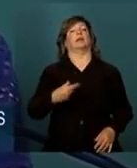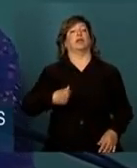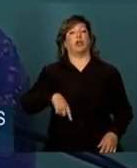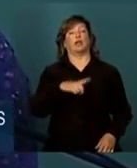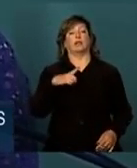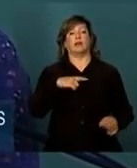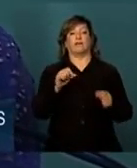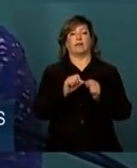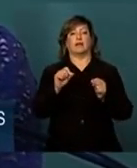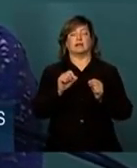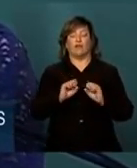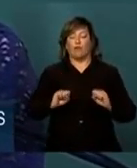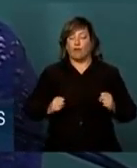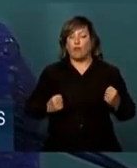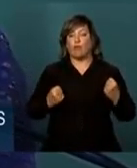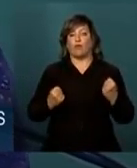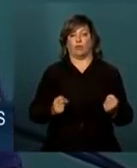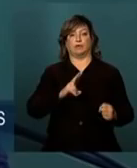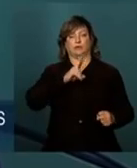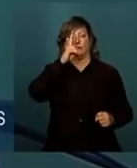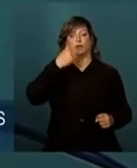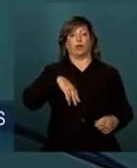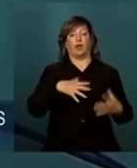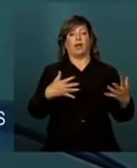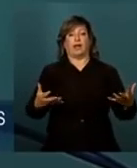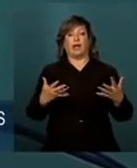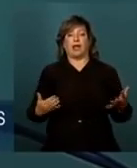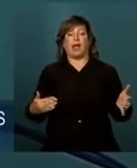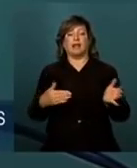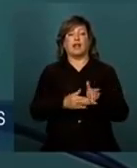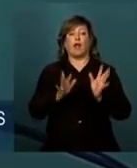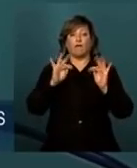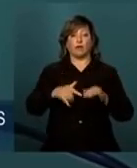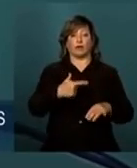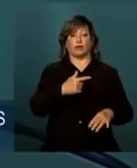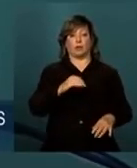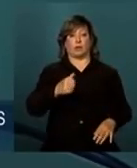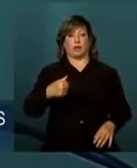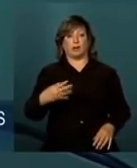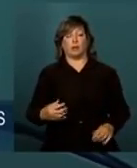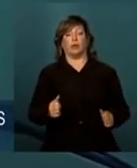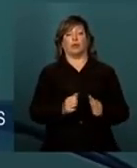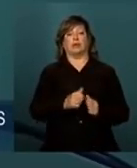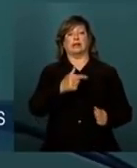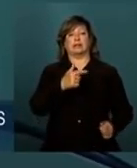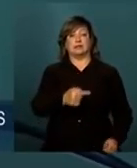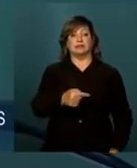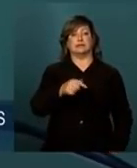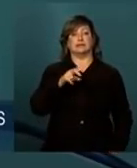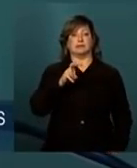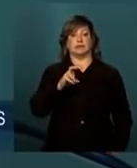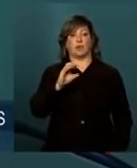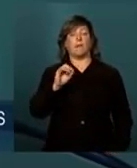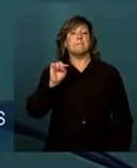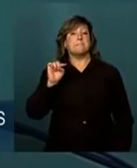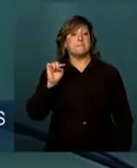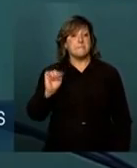fazendo um grande esforço. Queremos chegar ao final de 2014 com 750